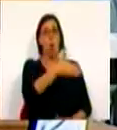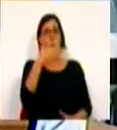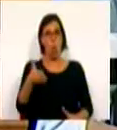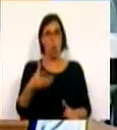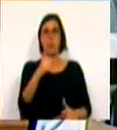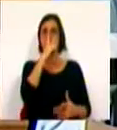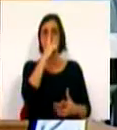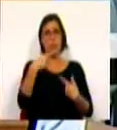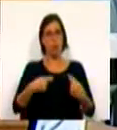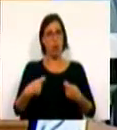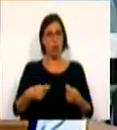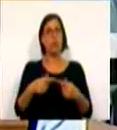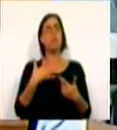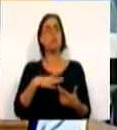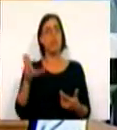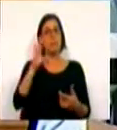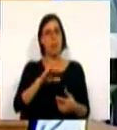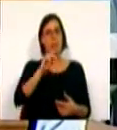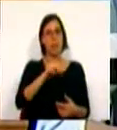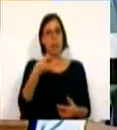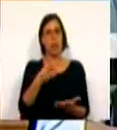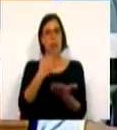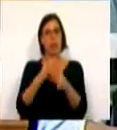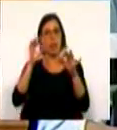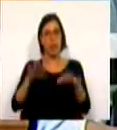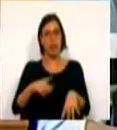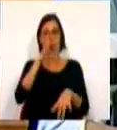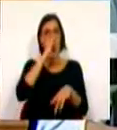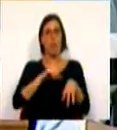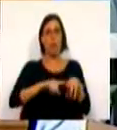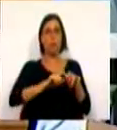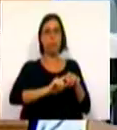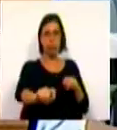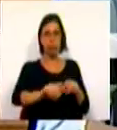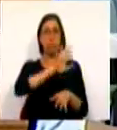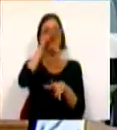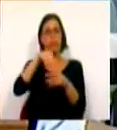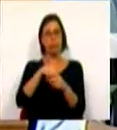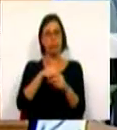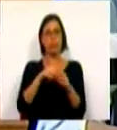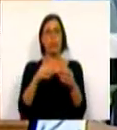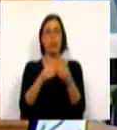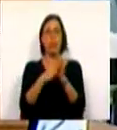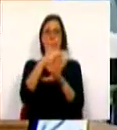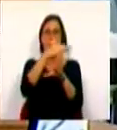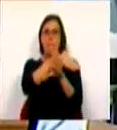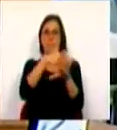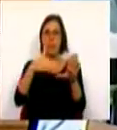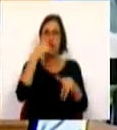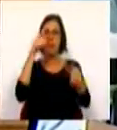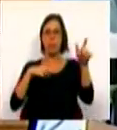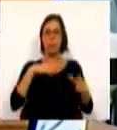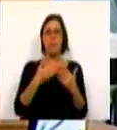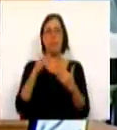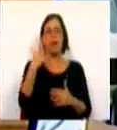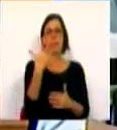de cidadão e pretendemos abrir 39 até ao final da legislatura, abrangendo quase metade da população portuguesa, mais